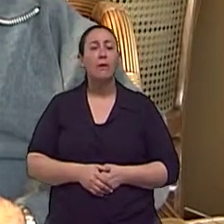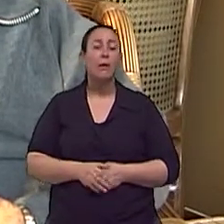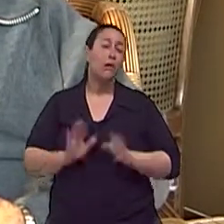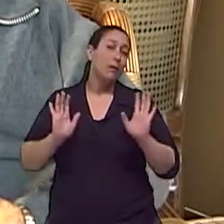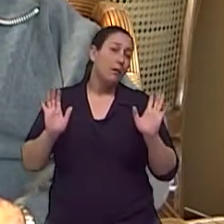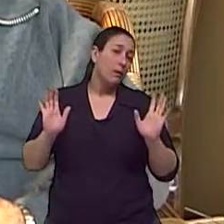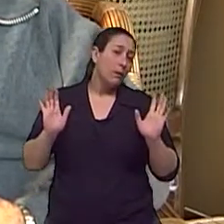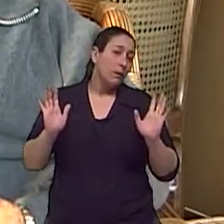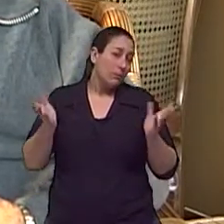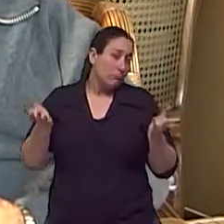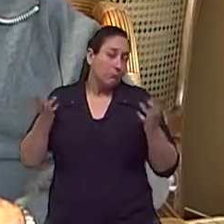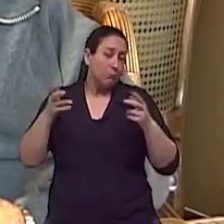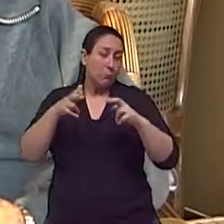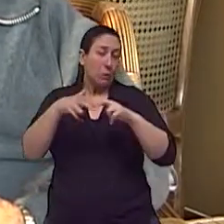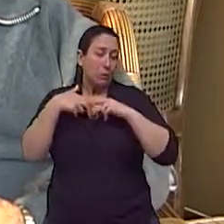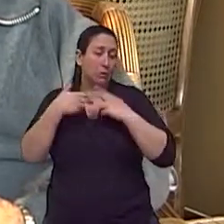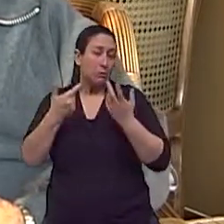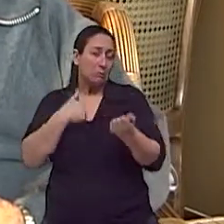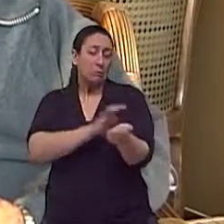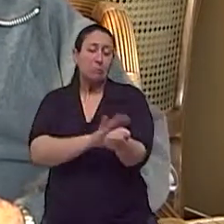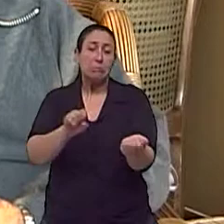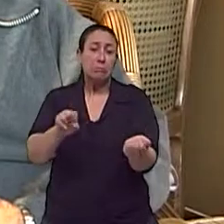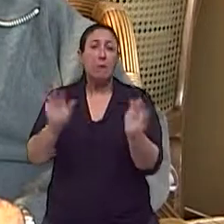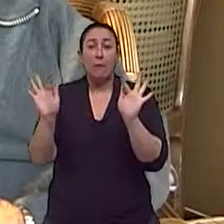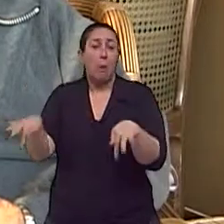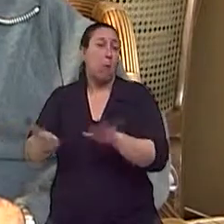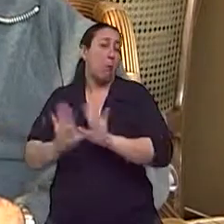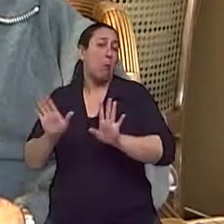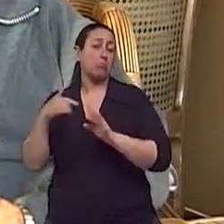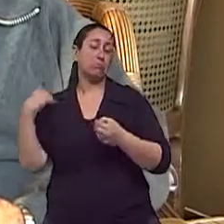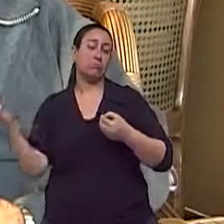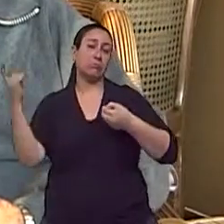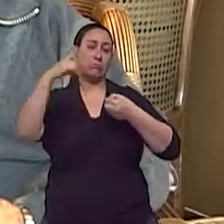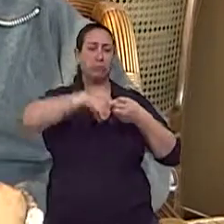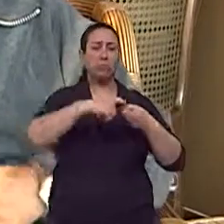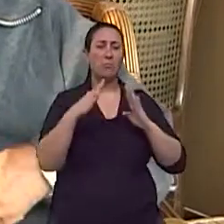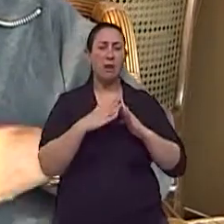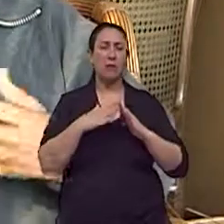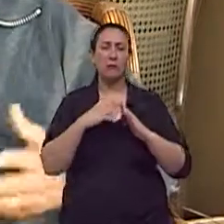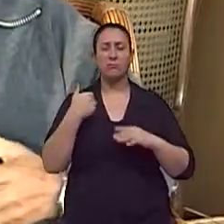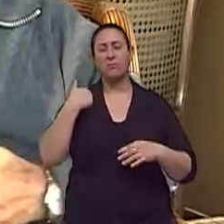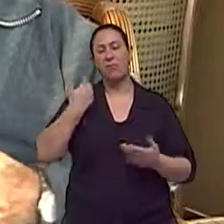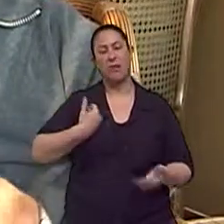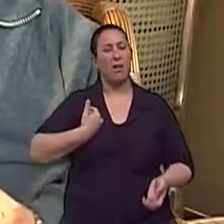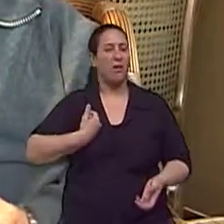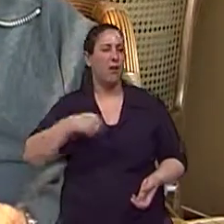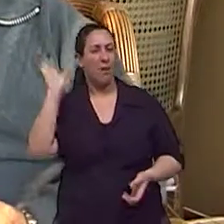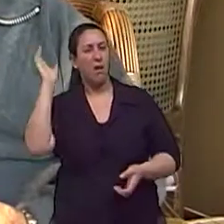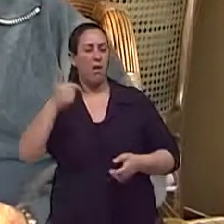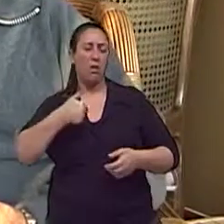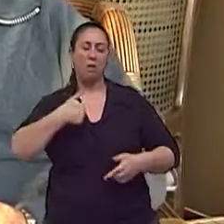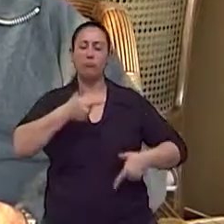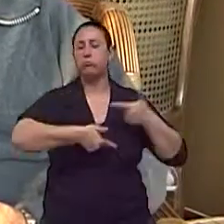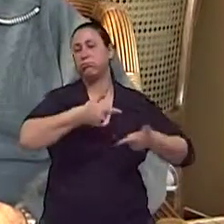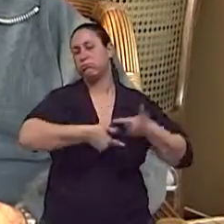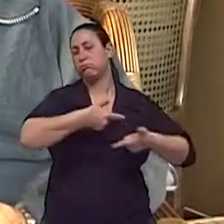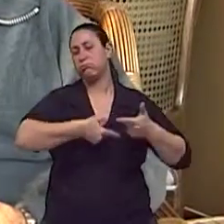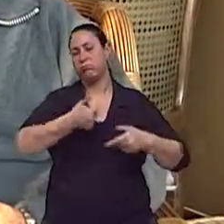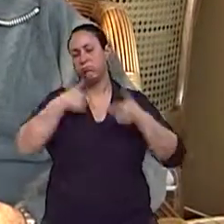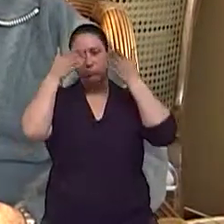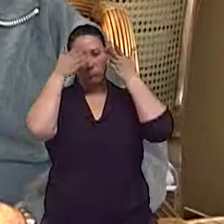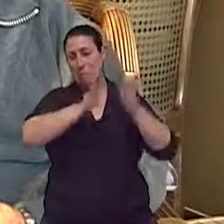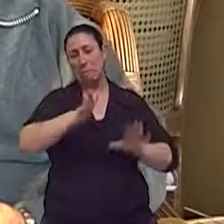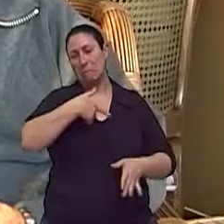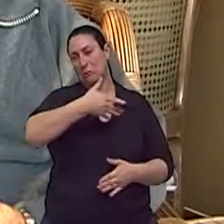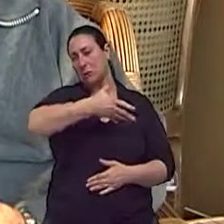bom mas aí a pressão Nessa altura voltando para casa não tinha mais eu envolvido pelas outras atividades Eu